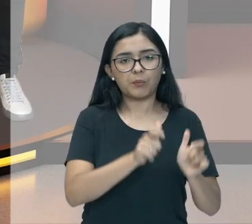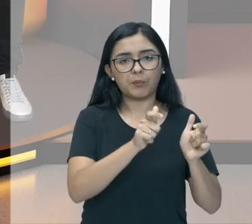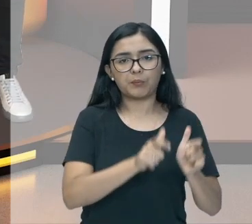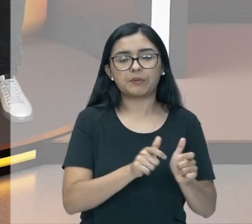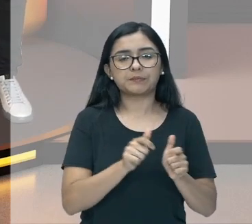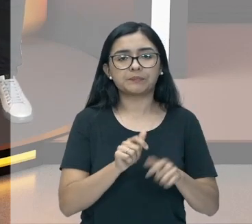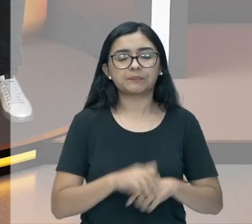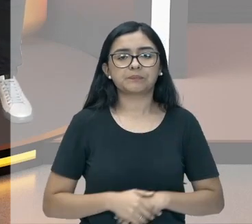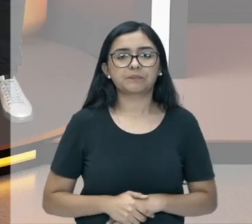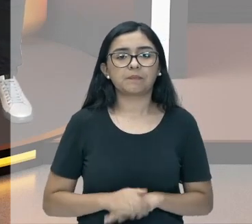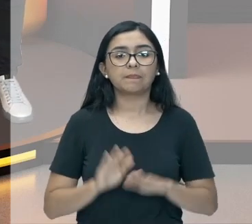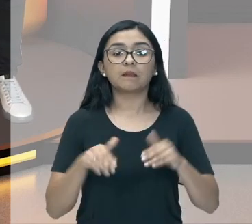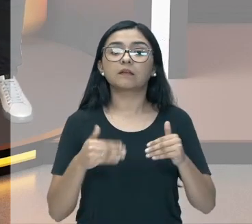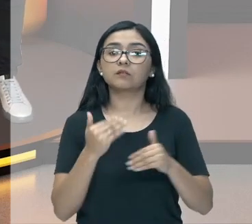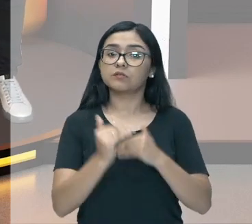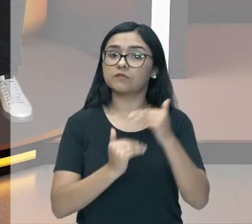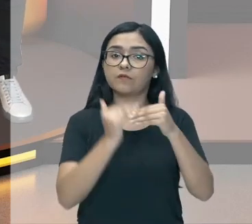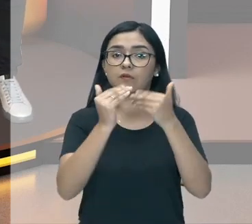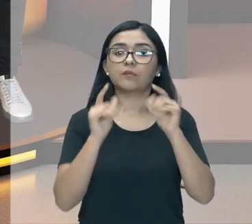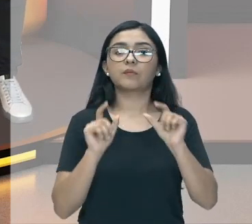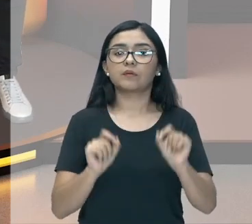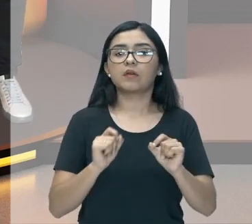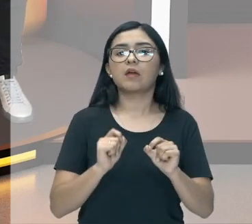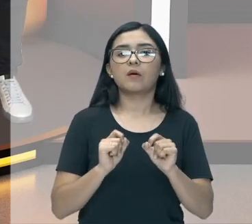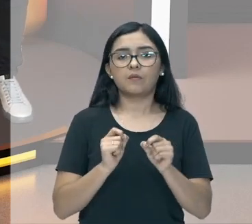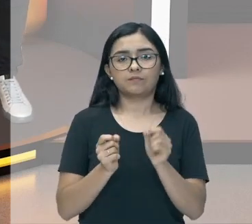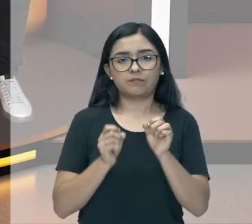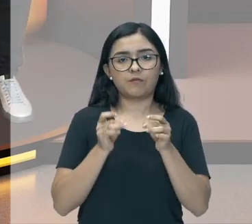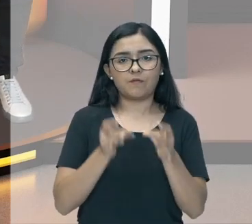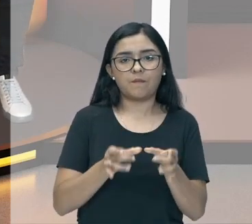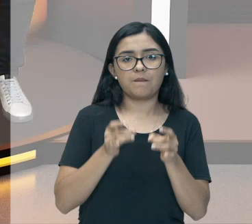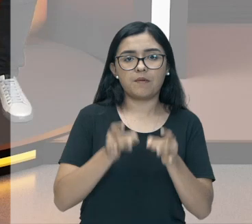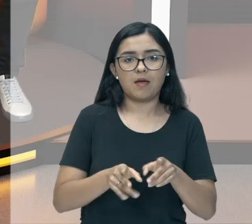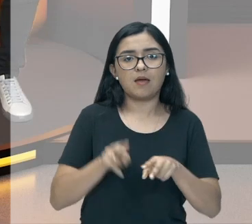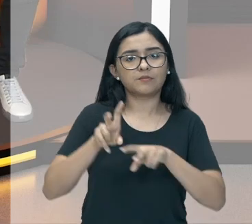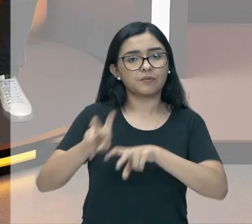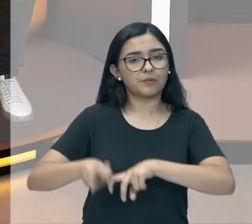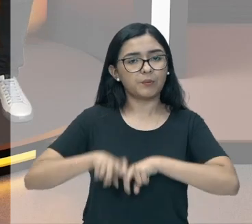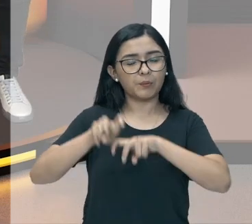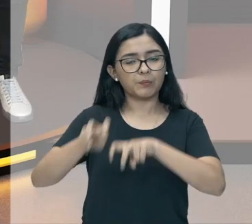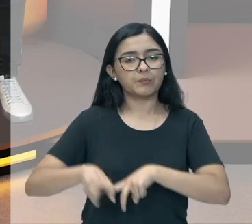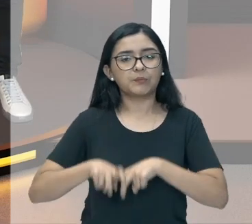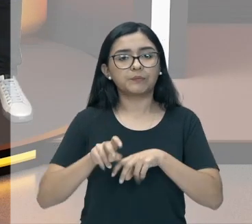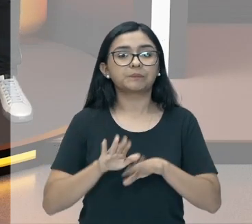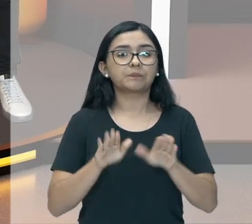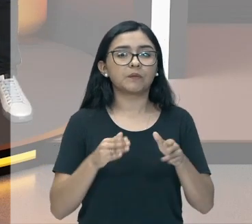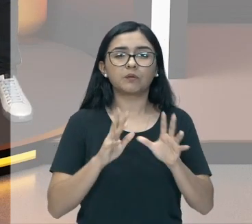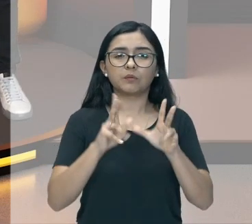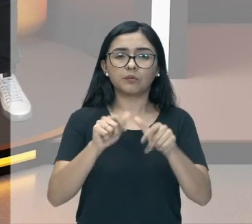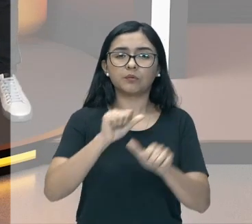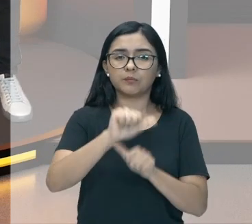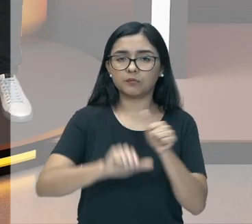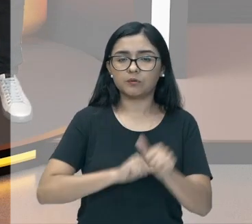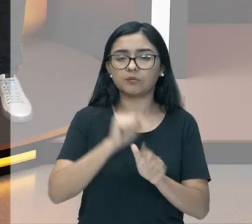América, e aí eles desenvolveram o comércio, desenvolveram a agricultura. Tudo mudou quando no